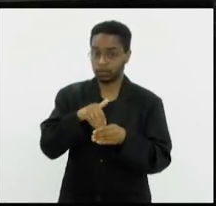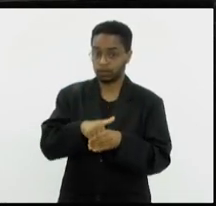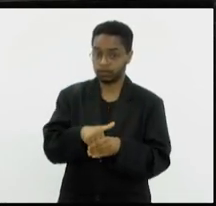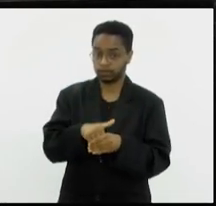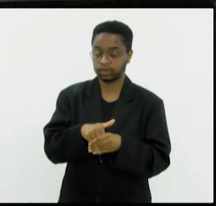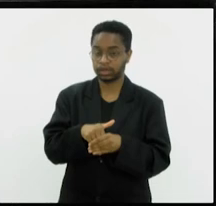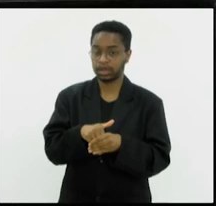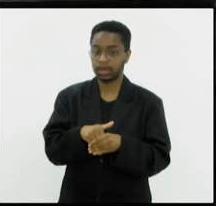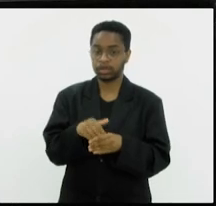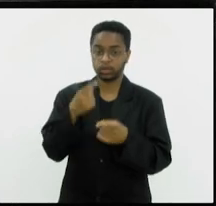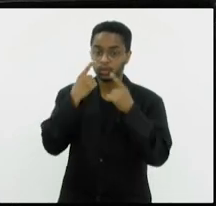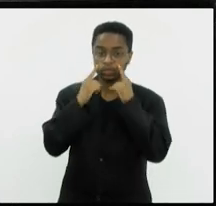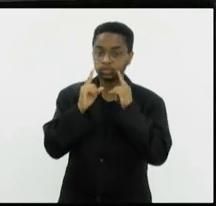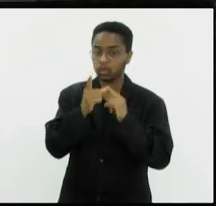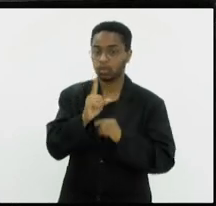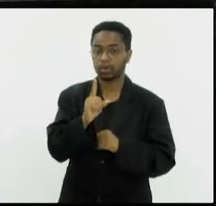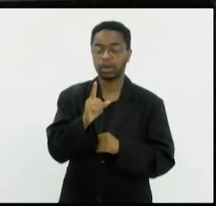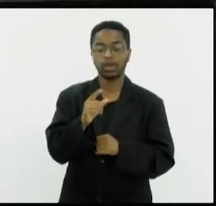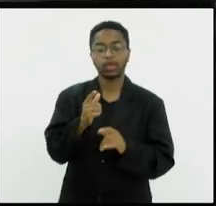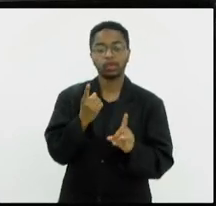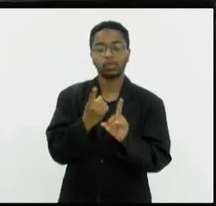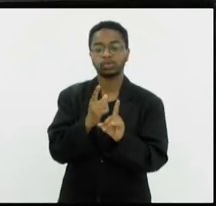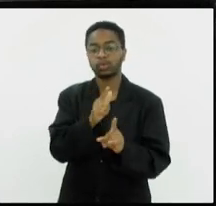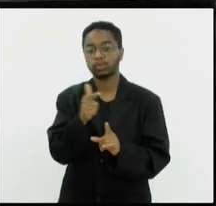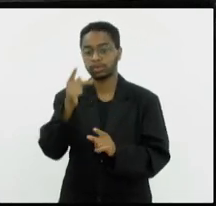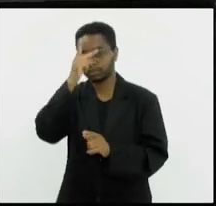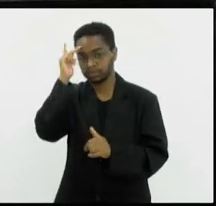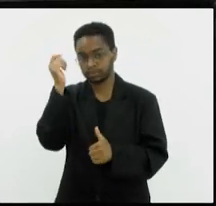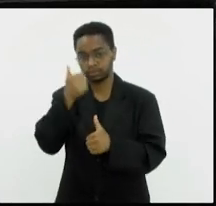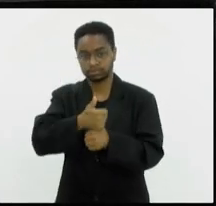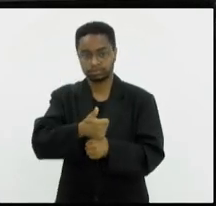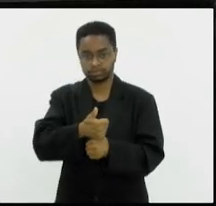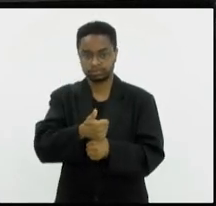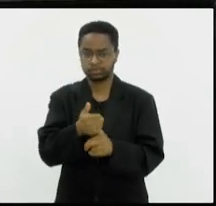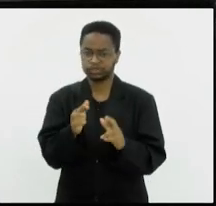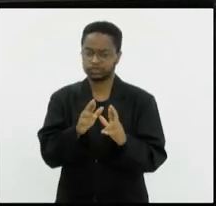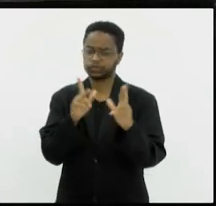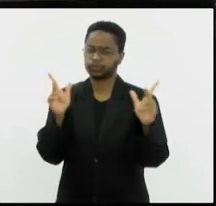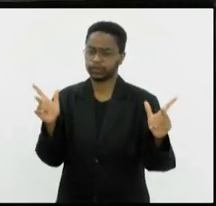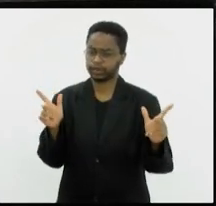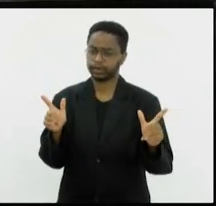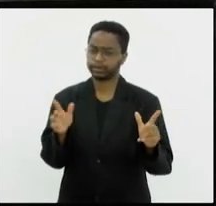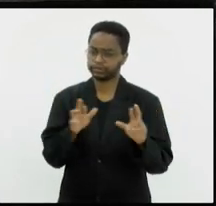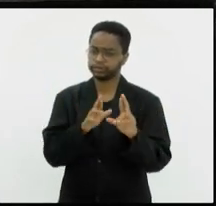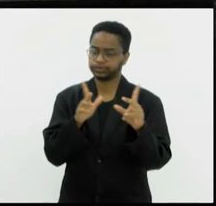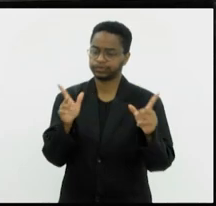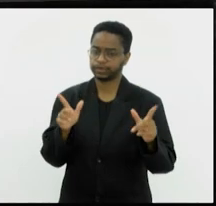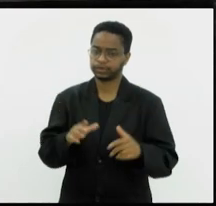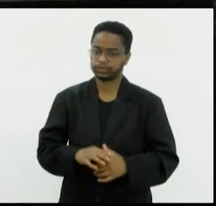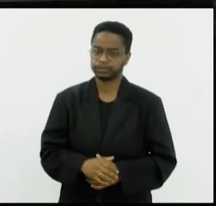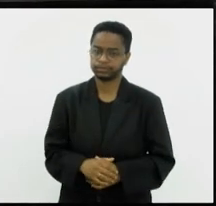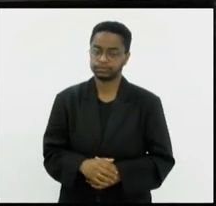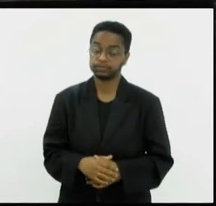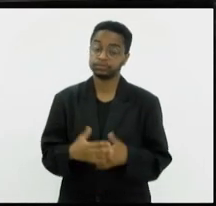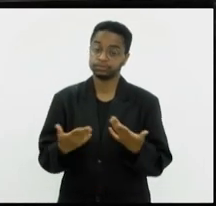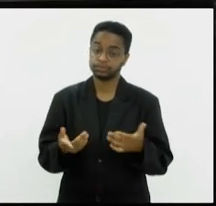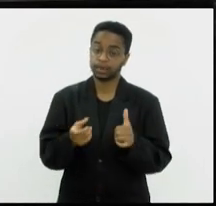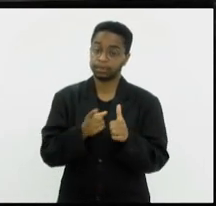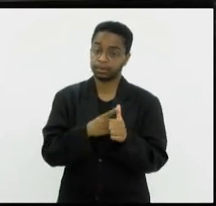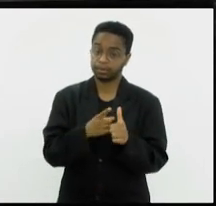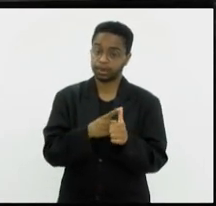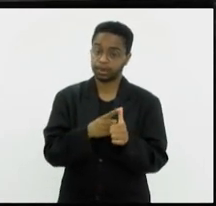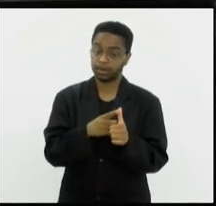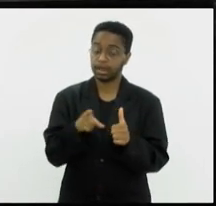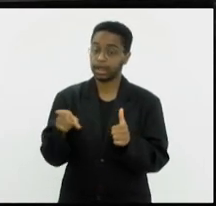chorando achou um candidato é diferente muito diferente em primeiro lugar ele